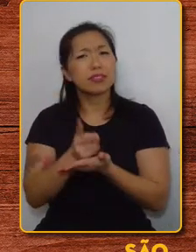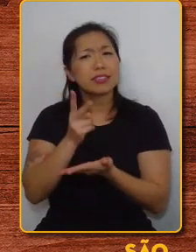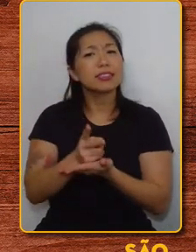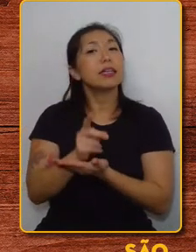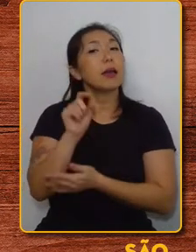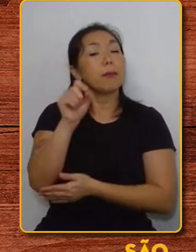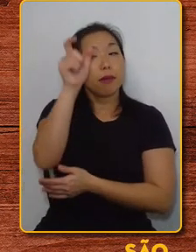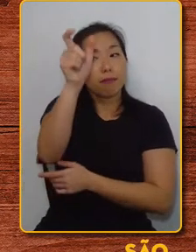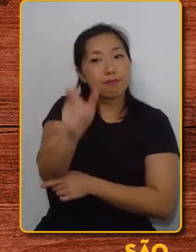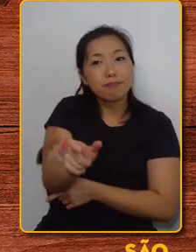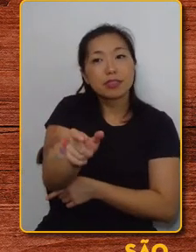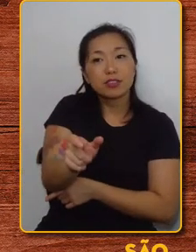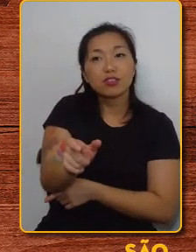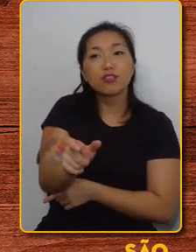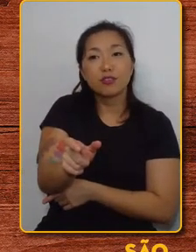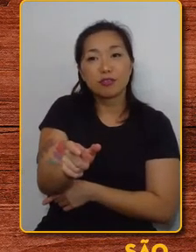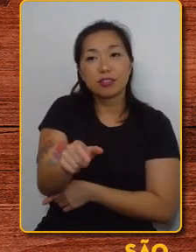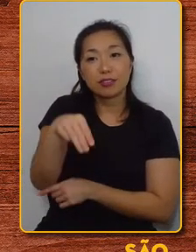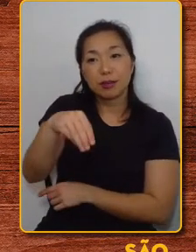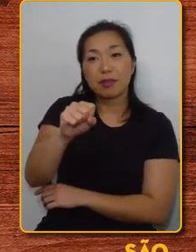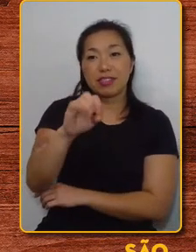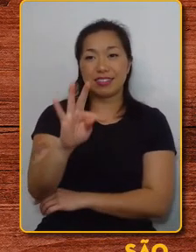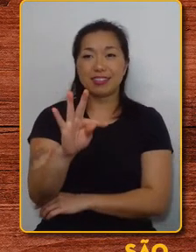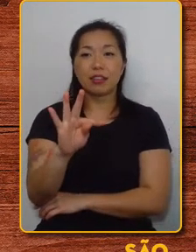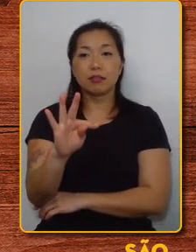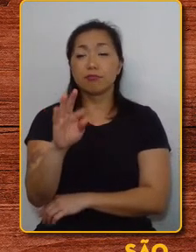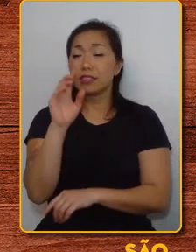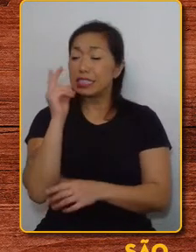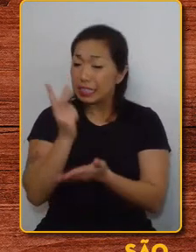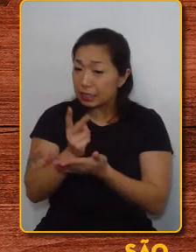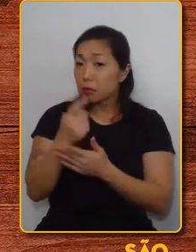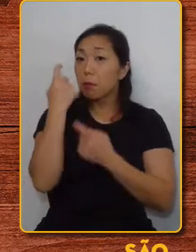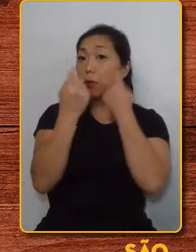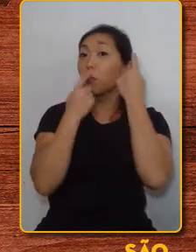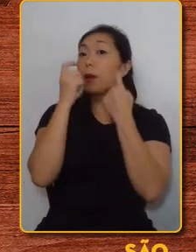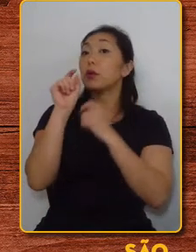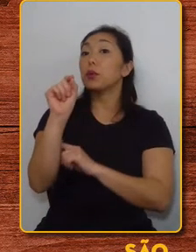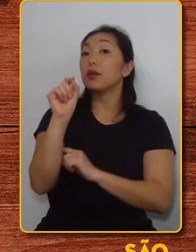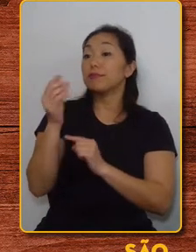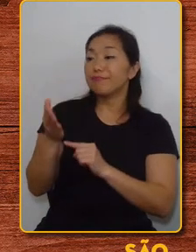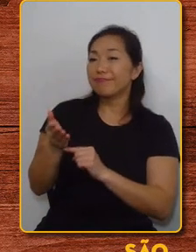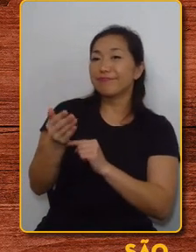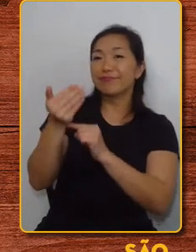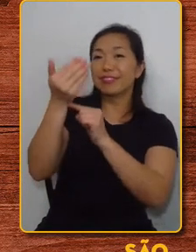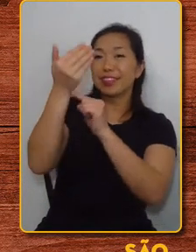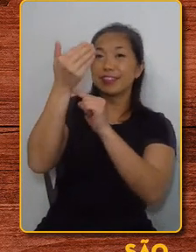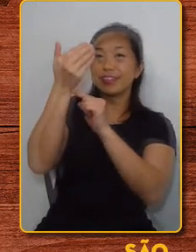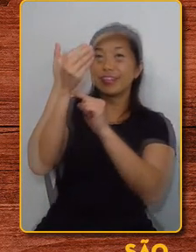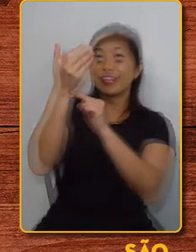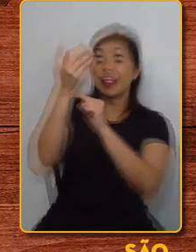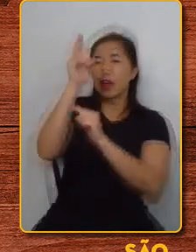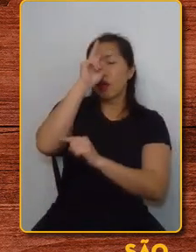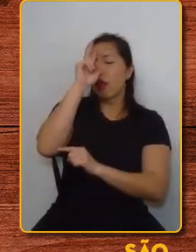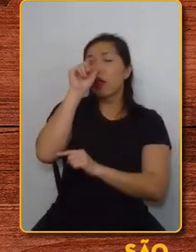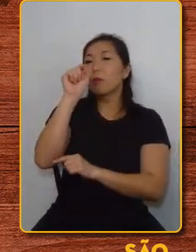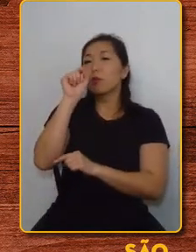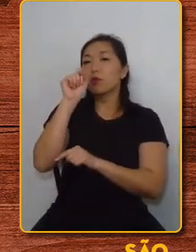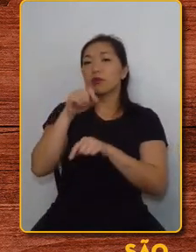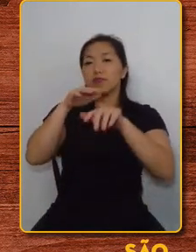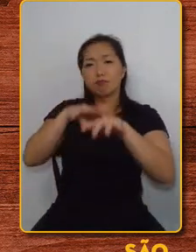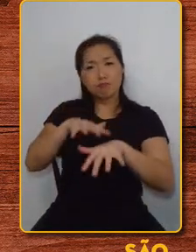caras do MST que se preocupou muito com a tecnologia. Eu me lembro de uma marcha, João, não sei se vai lembrar, não sei se é